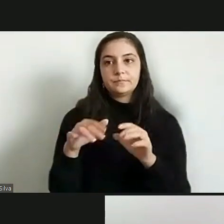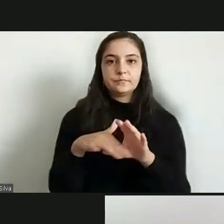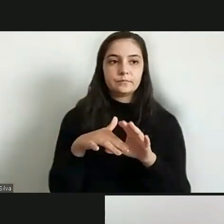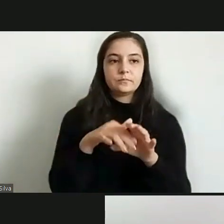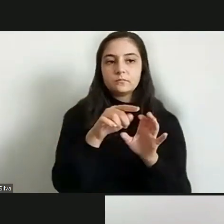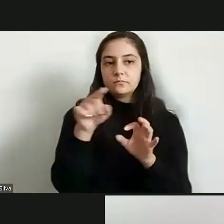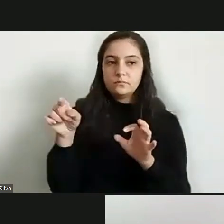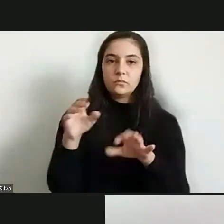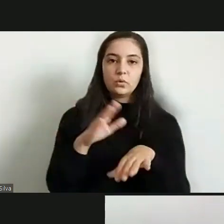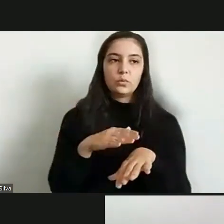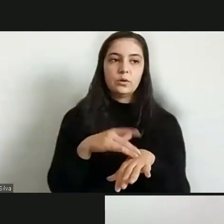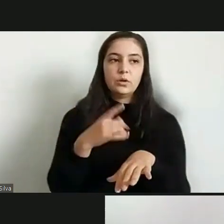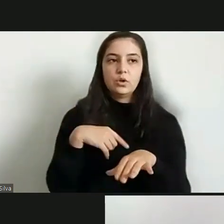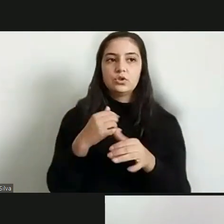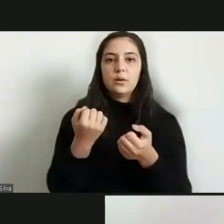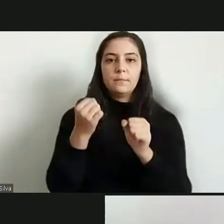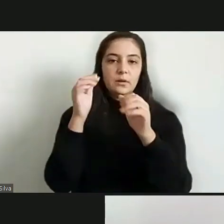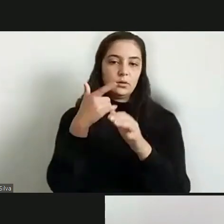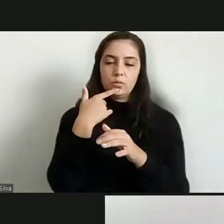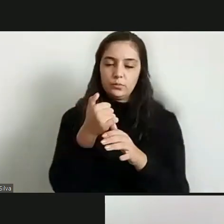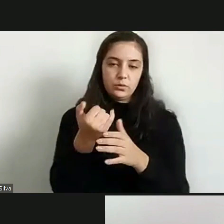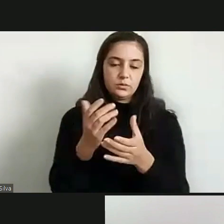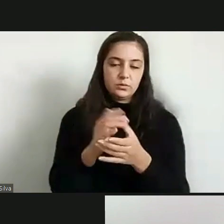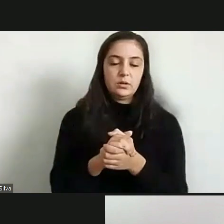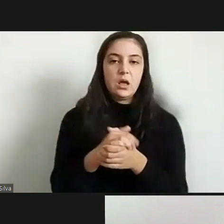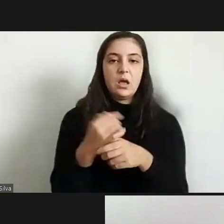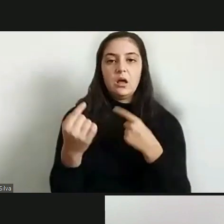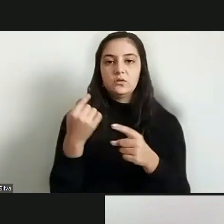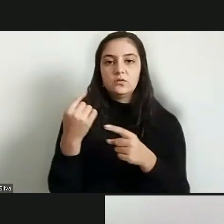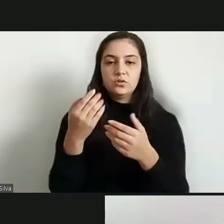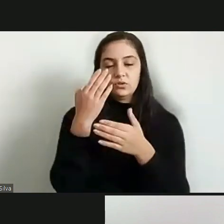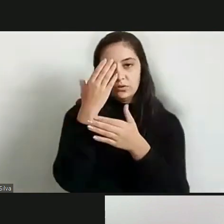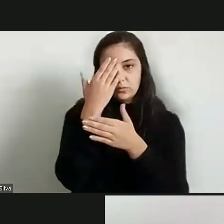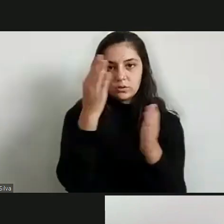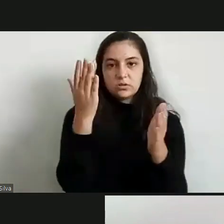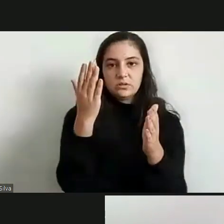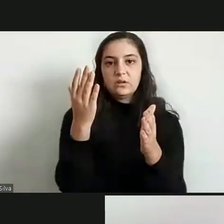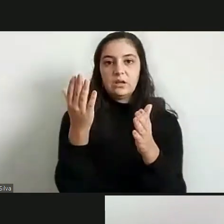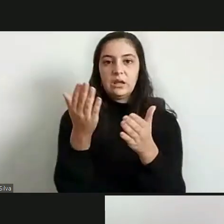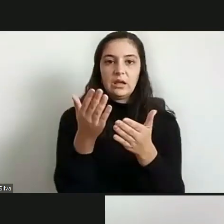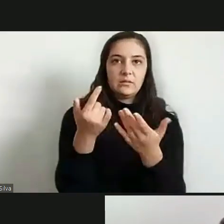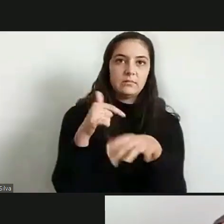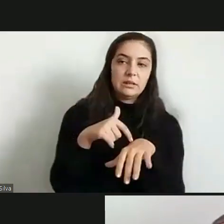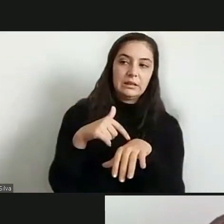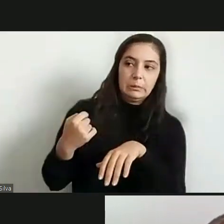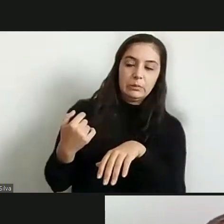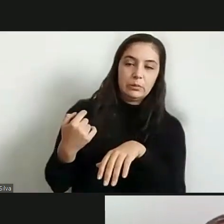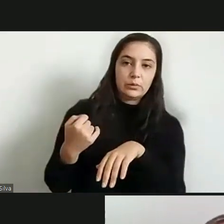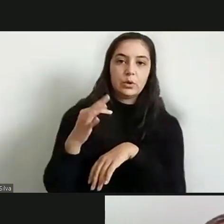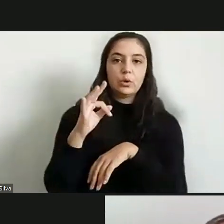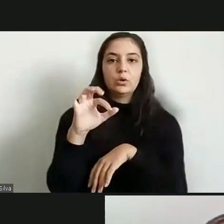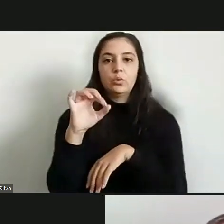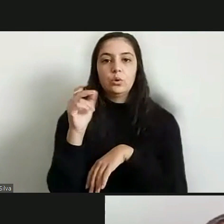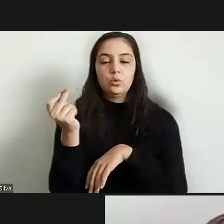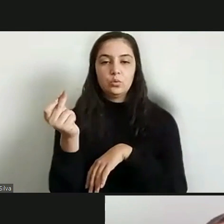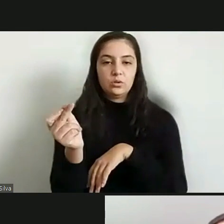porque não podemos ter medo, não é? Às vezes, eu sei que a nossa democracia ainda é relativamente recente, não é? 48 anos